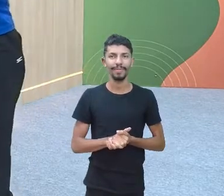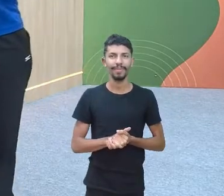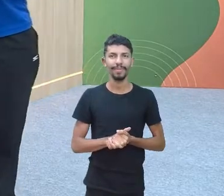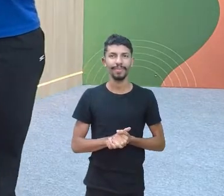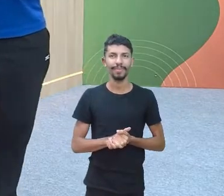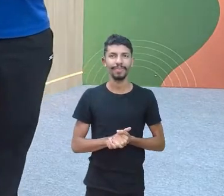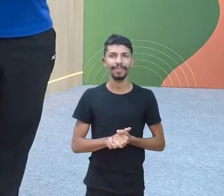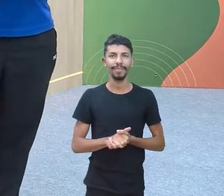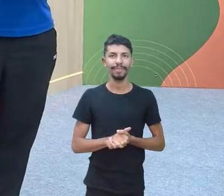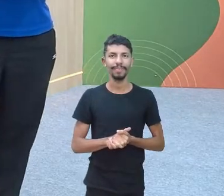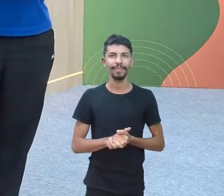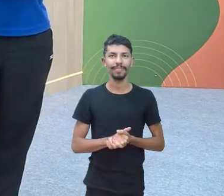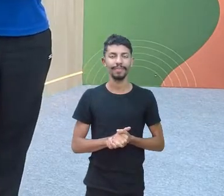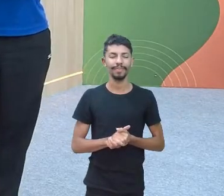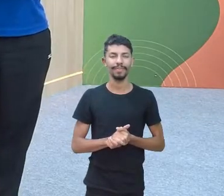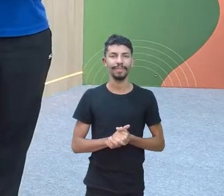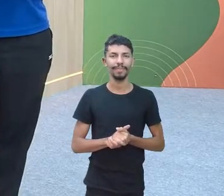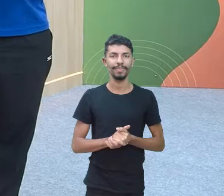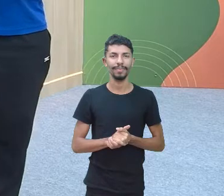Bom,